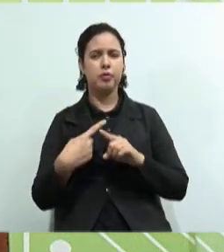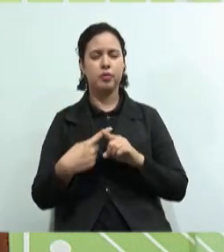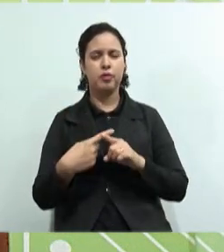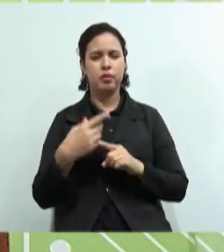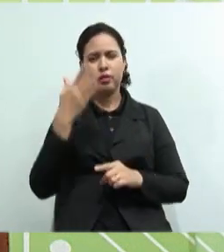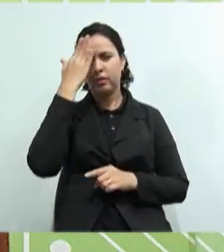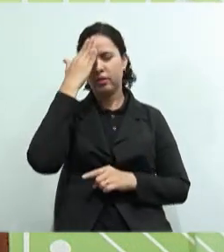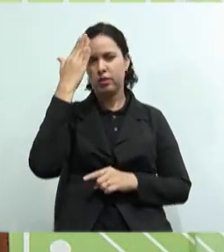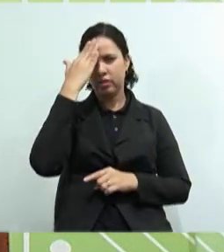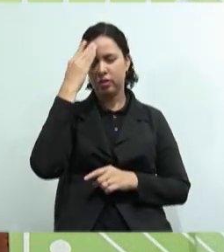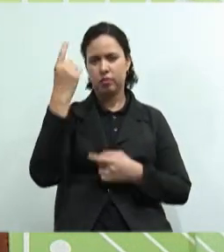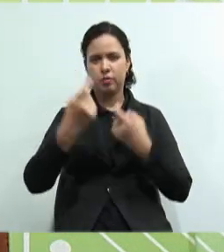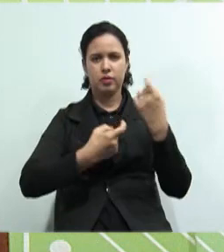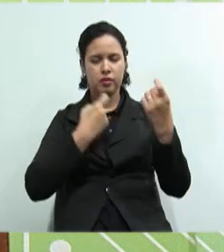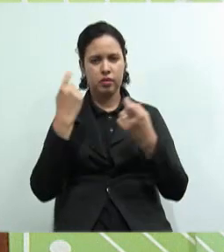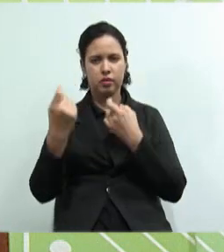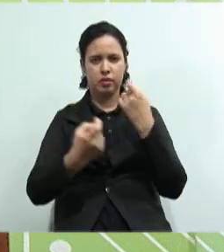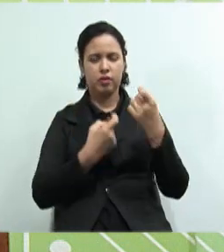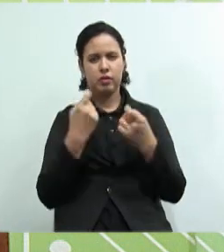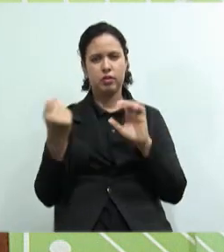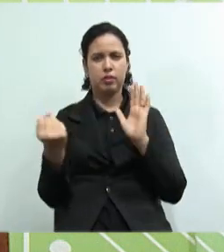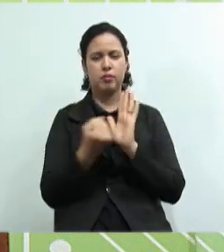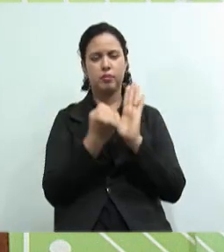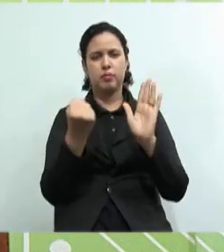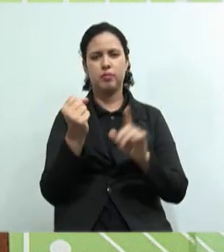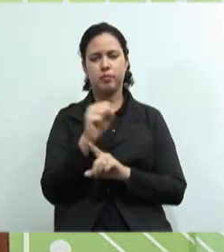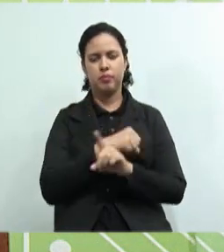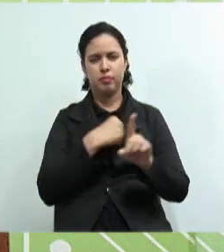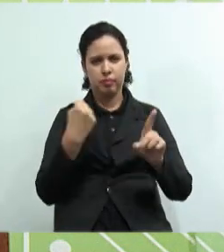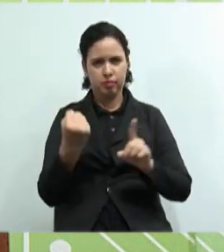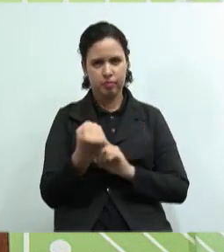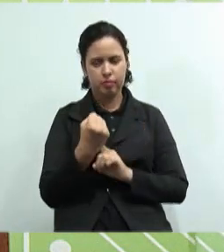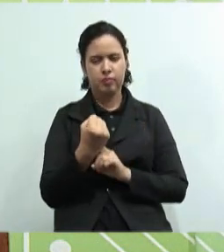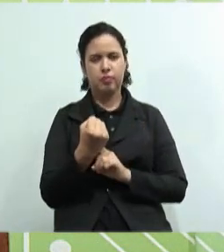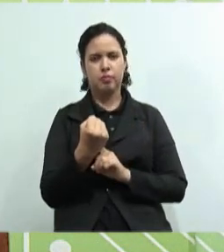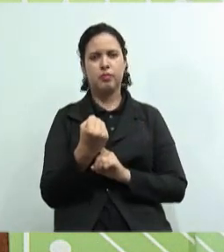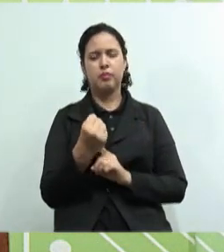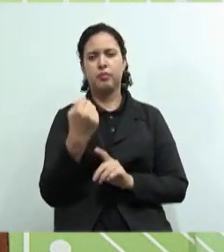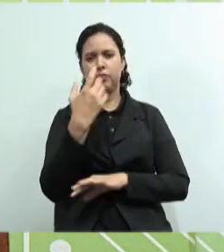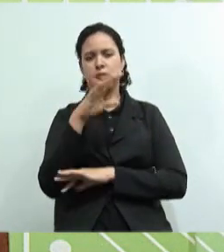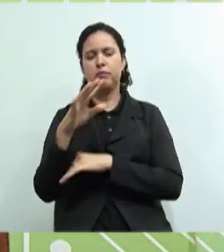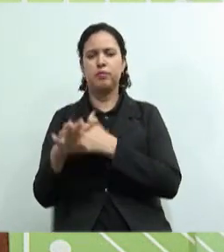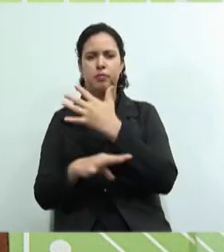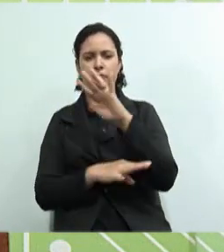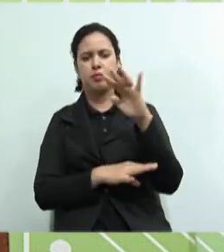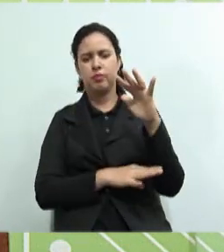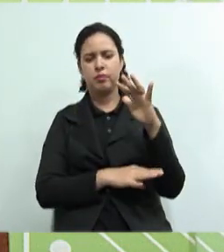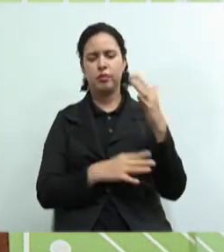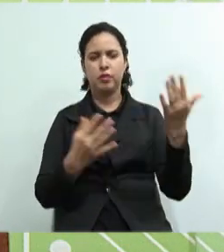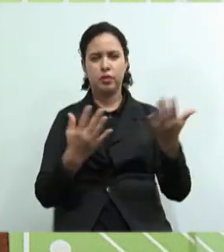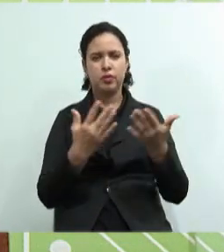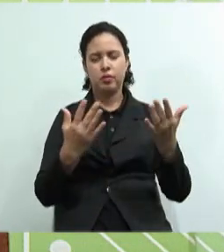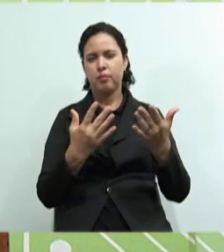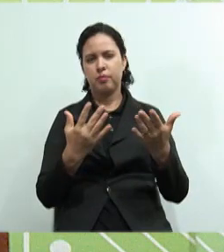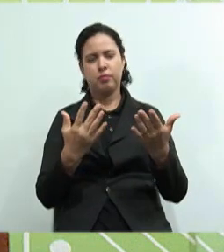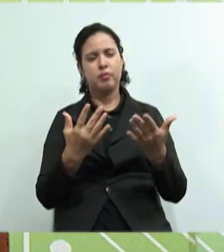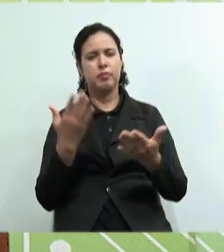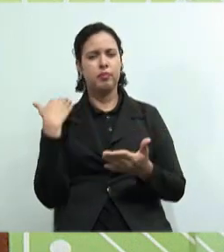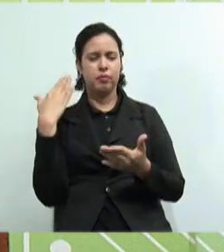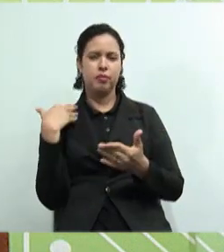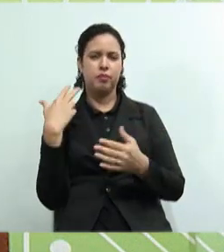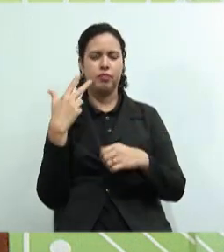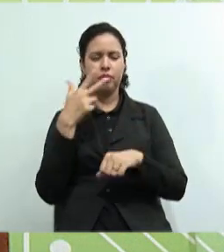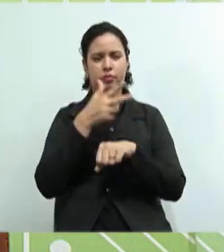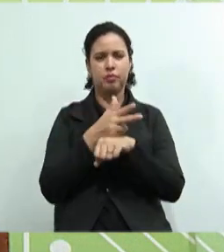a importância do impacto social e ecológico desse tipo de produto. Recentemente eu assisti um documentário que falava de